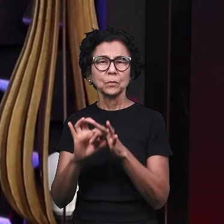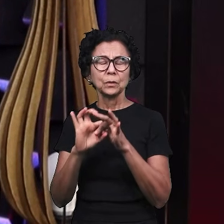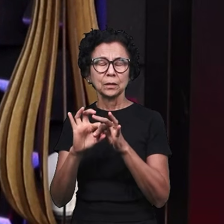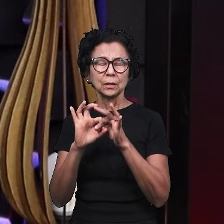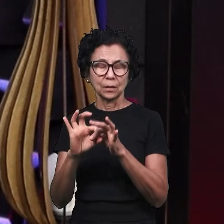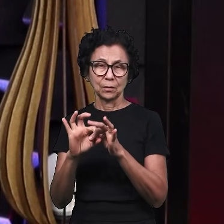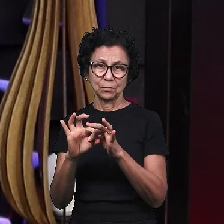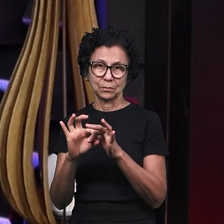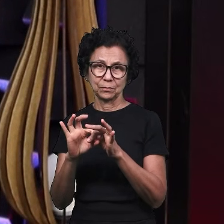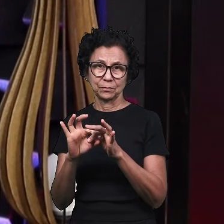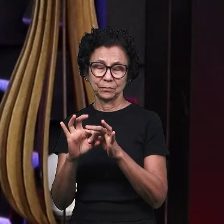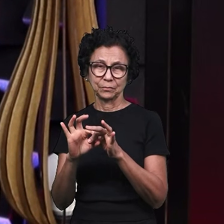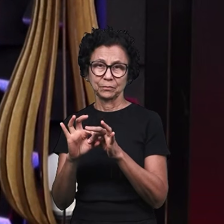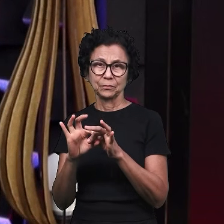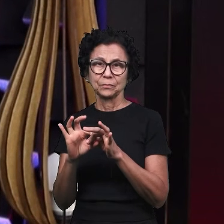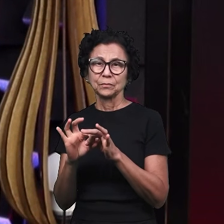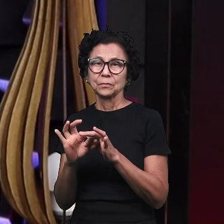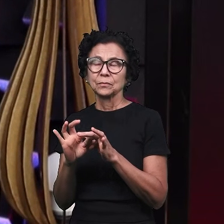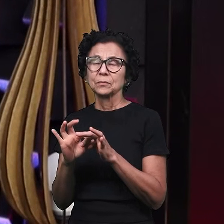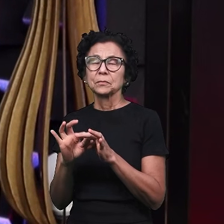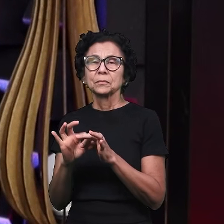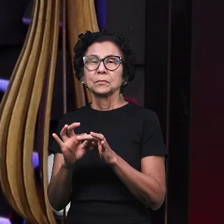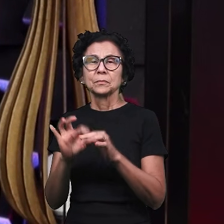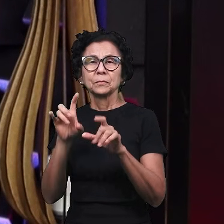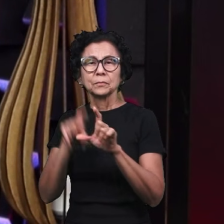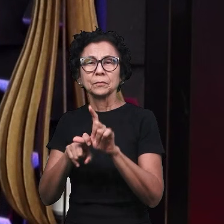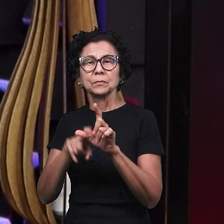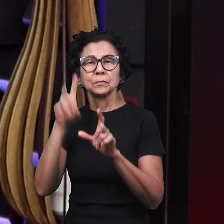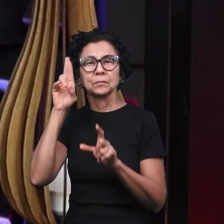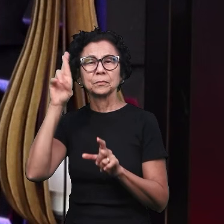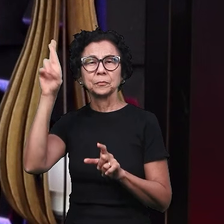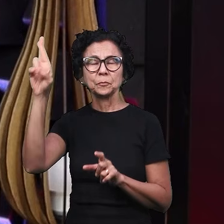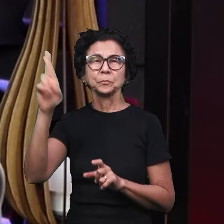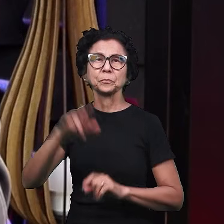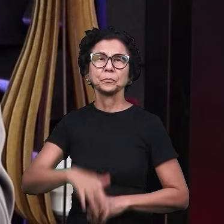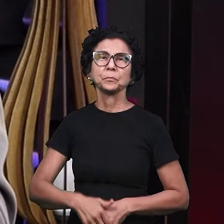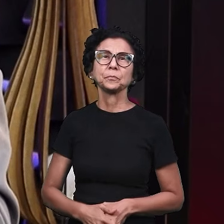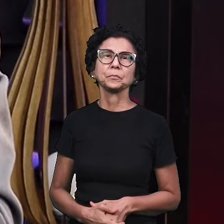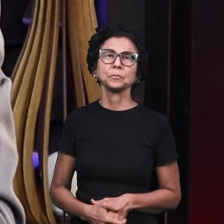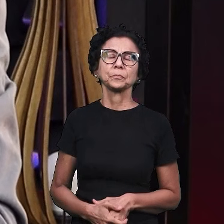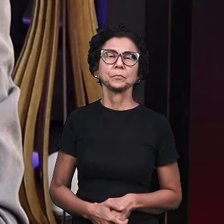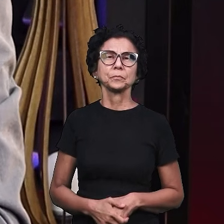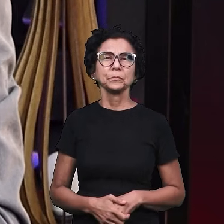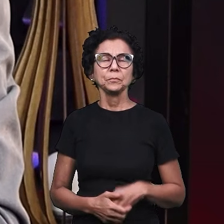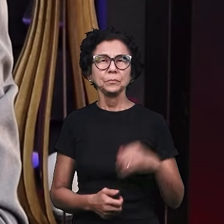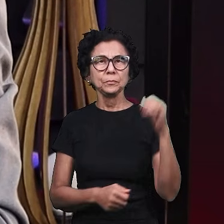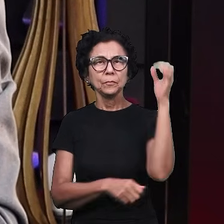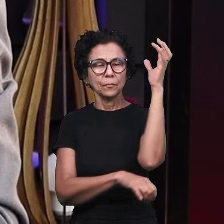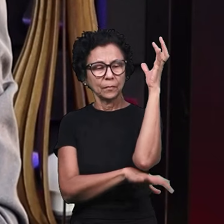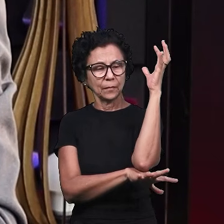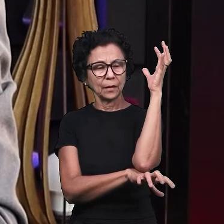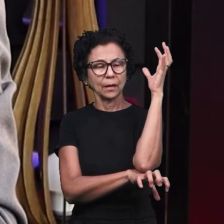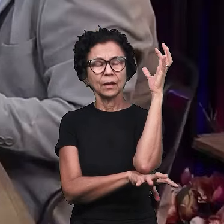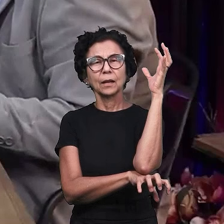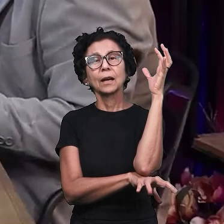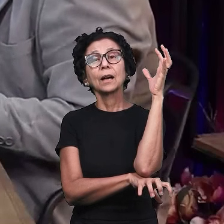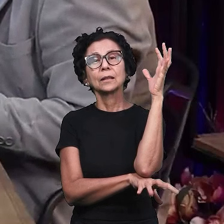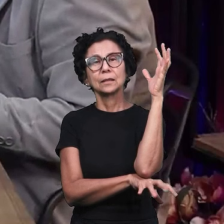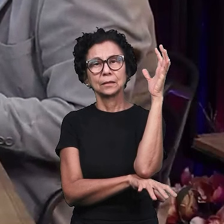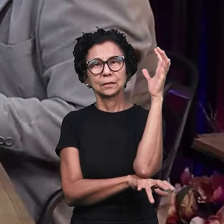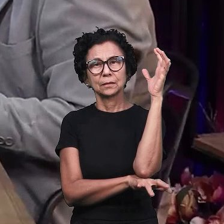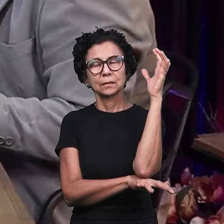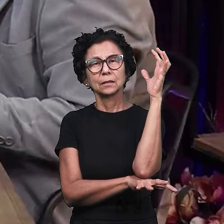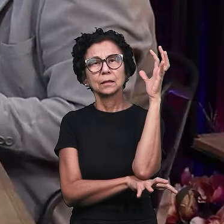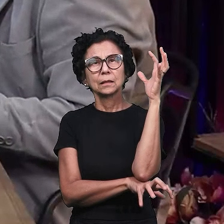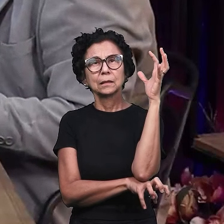dessa comunhão, dessa entrega com o Senhor. Nós temos que dar frutos. Interessante que essa expressão, porque a raiz